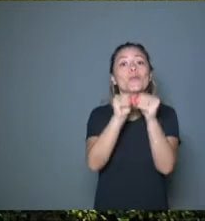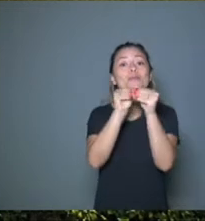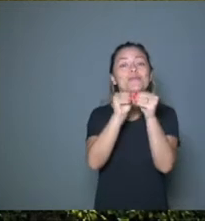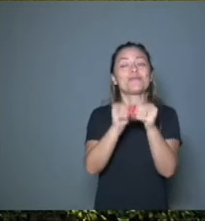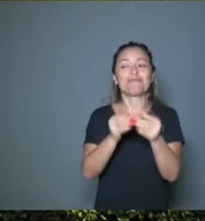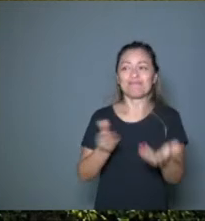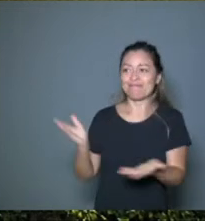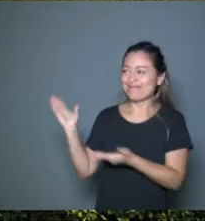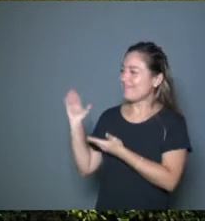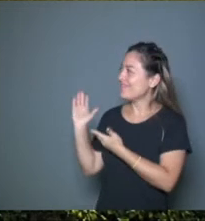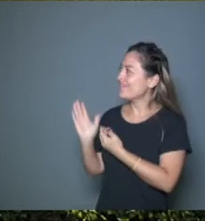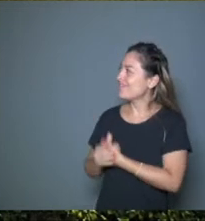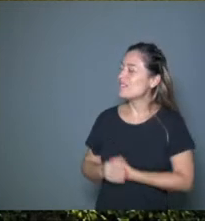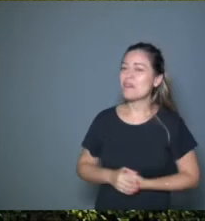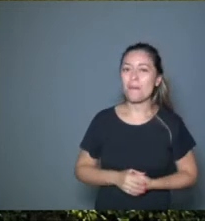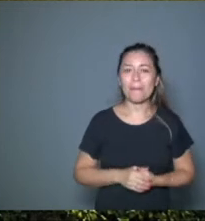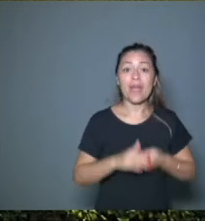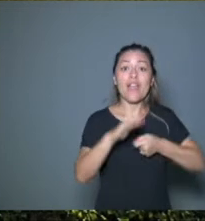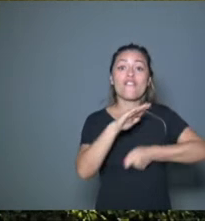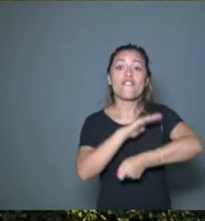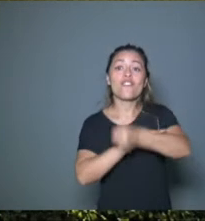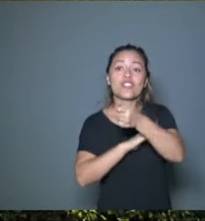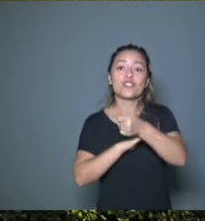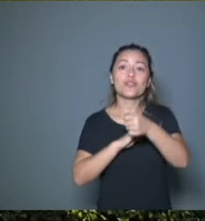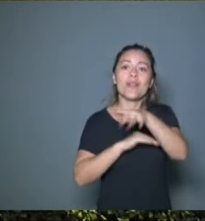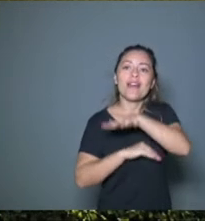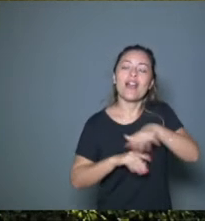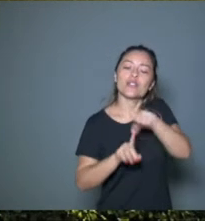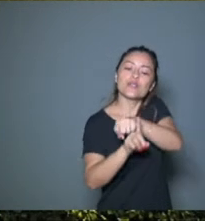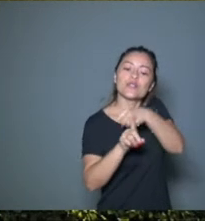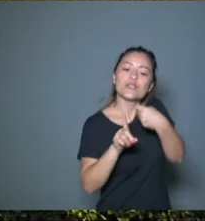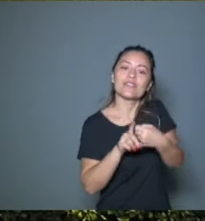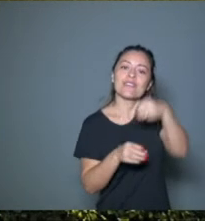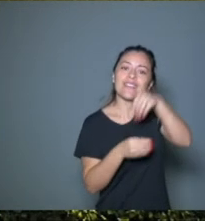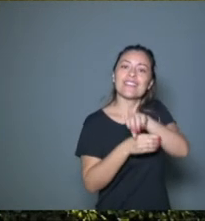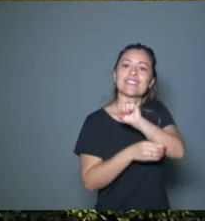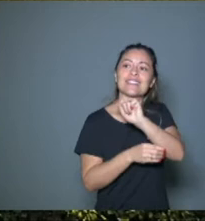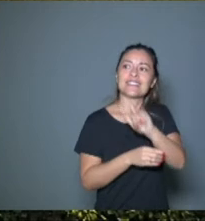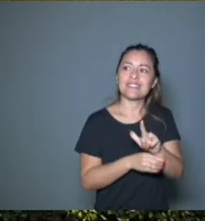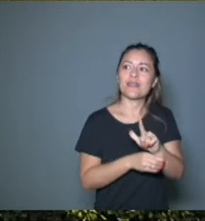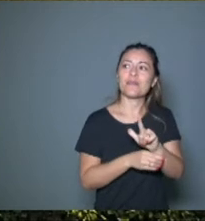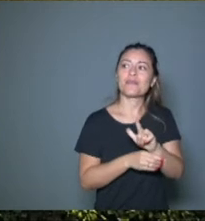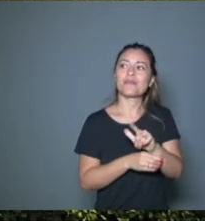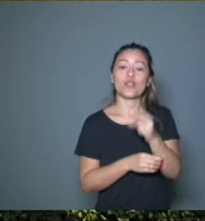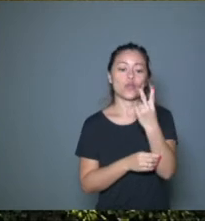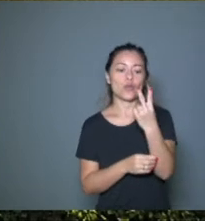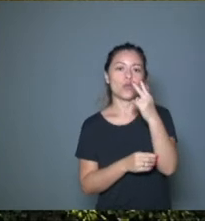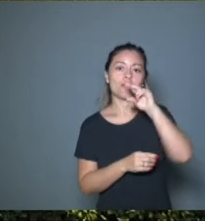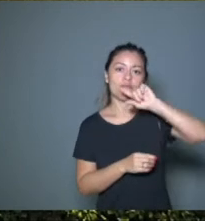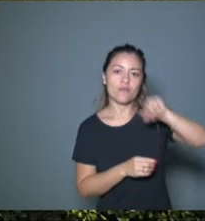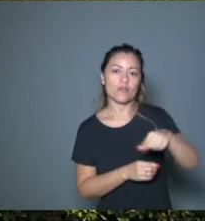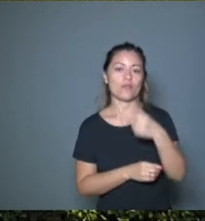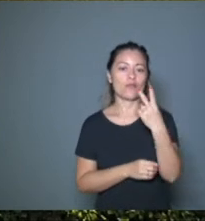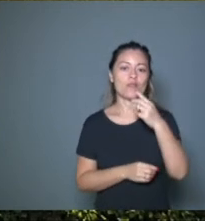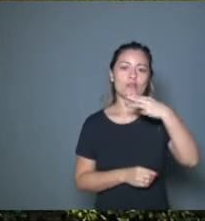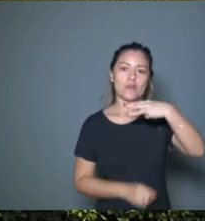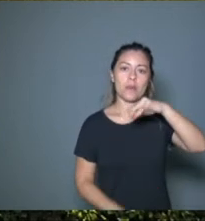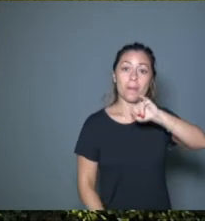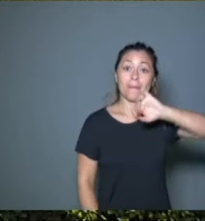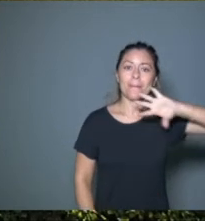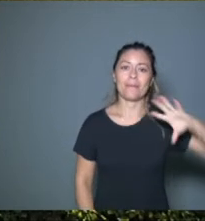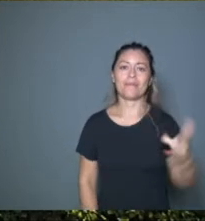aqui, o investimento feito na área social da empresa, 2,2 milhões de reais, através